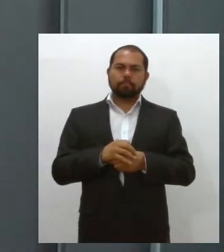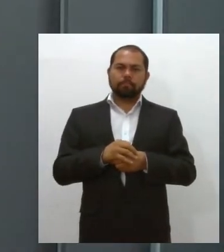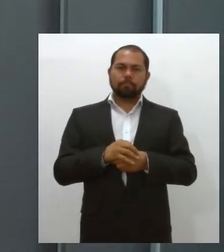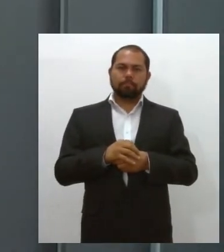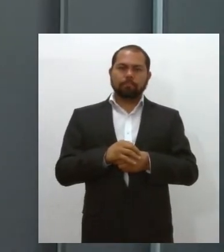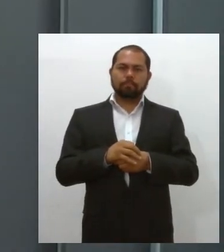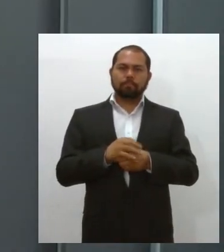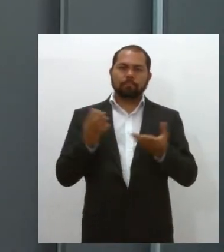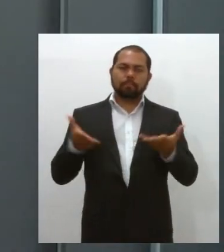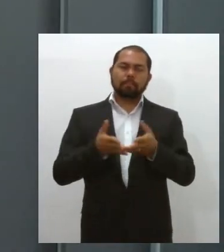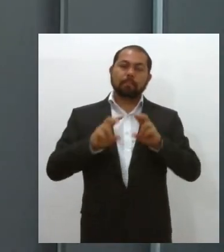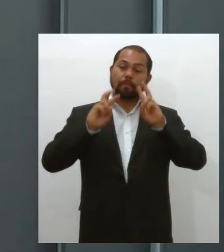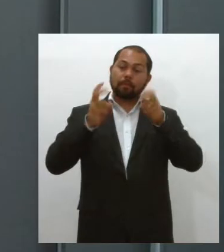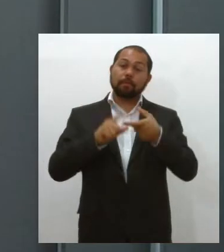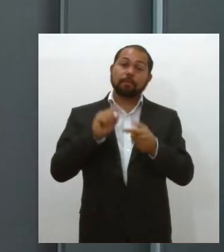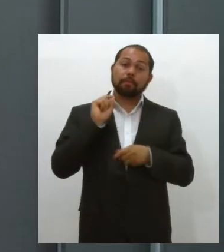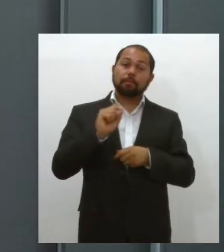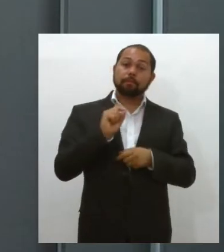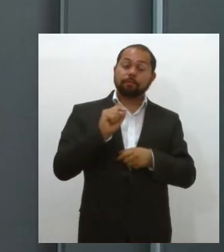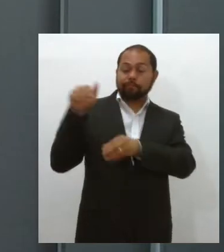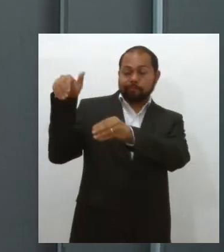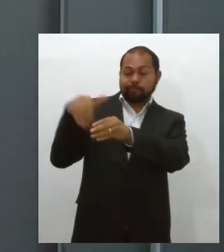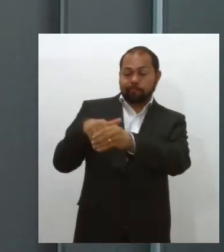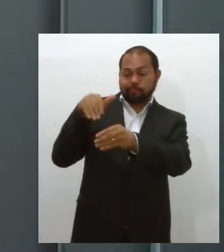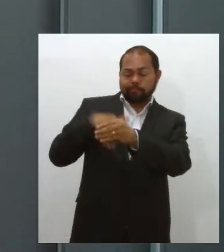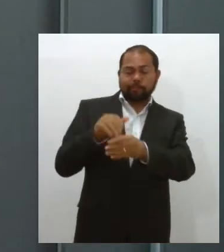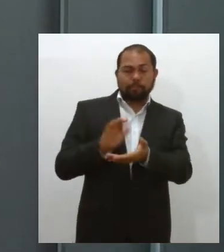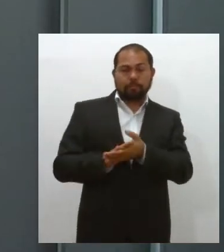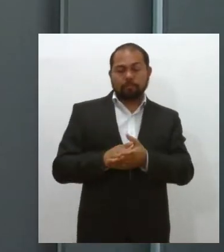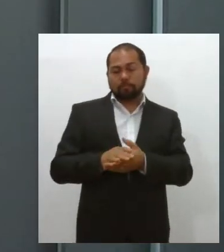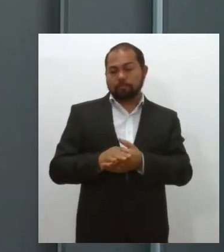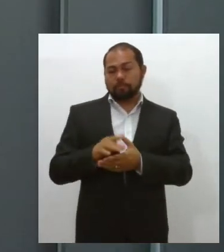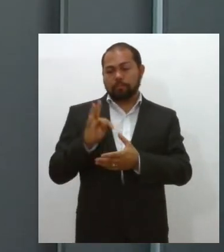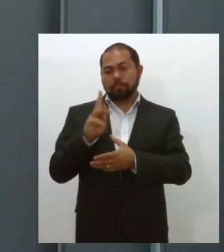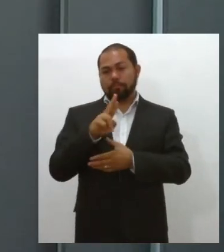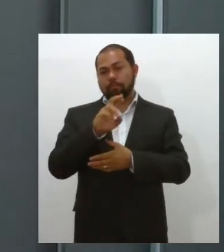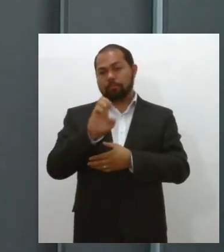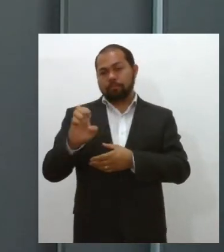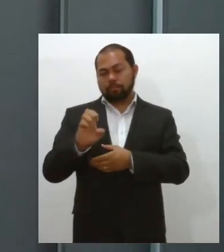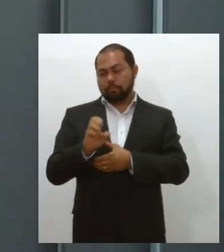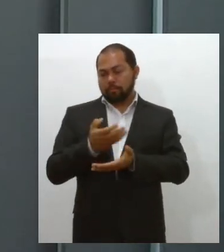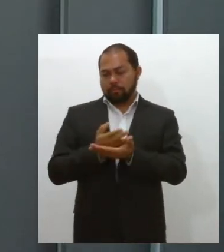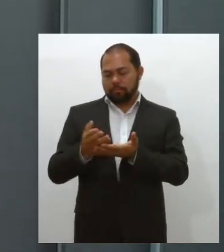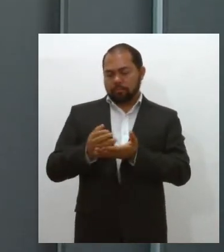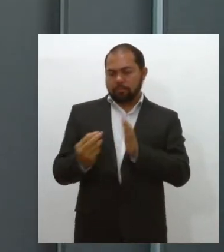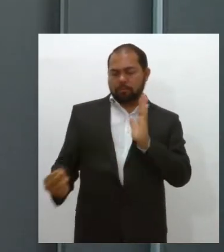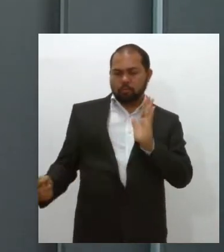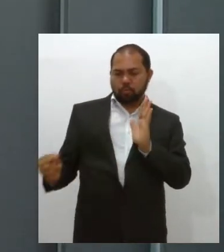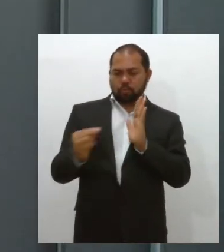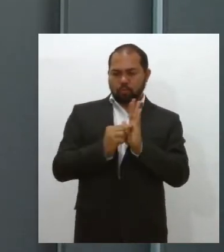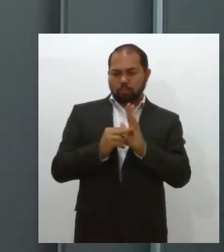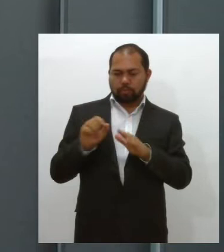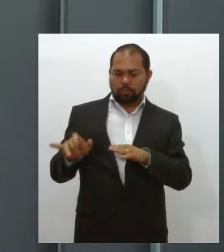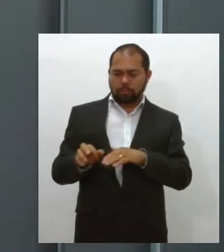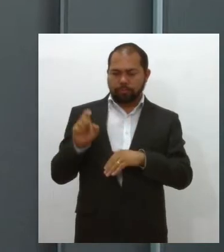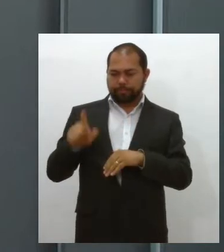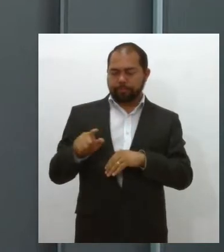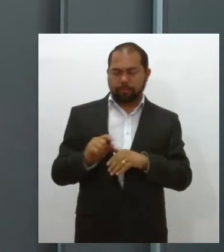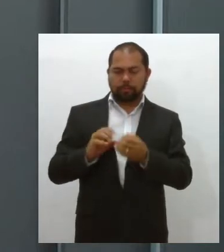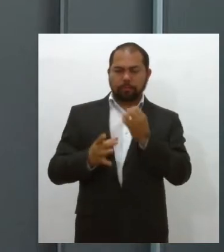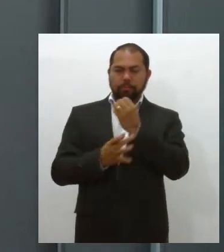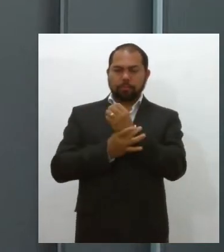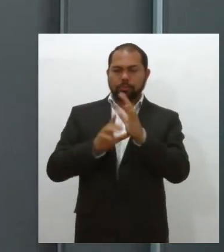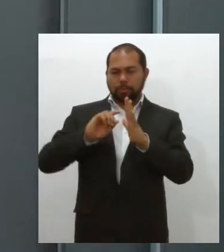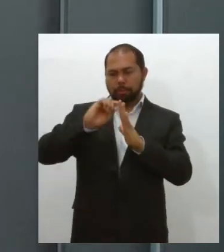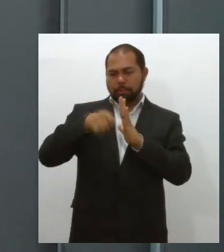Agora o assunto é sobre as eleições. O Tribunal Regional Eleitoral iniciou a carga das informações e o lacre das urnas eletrônicas,